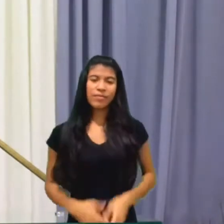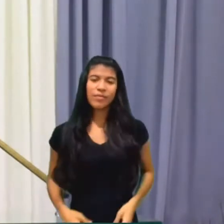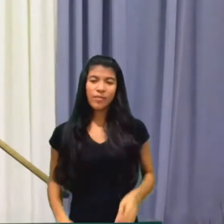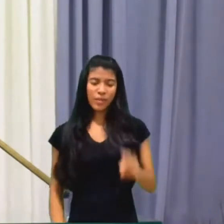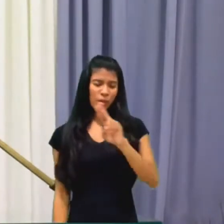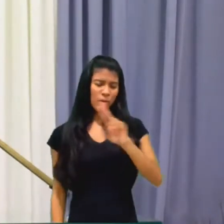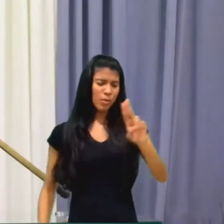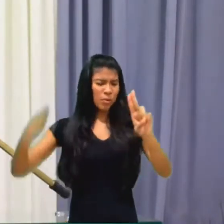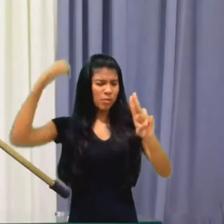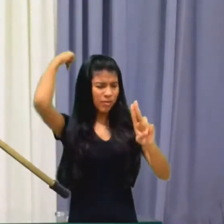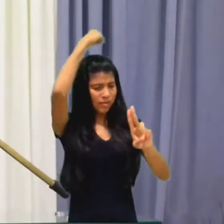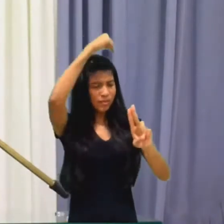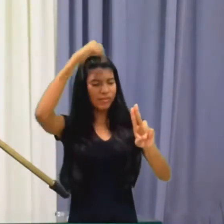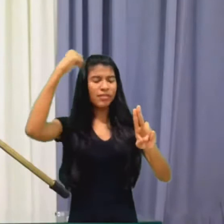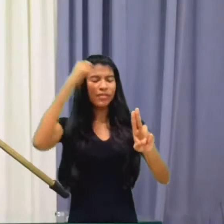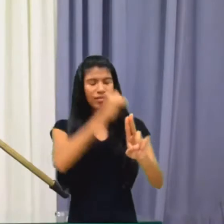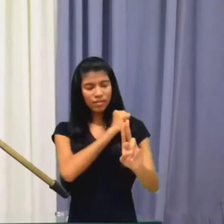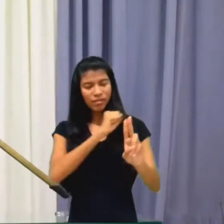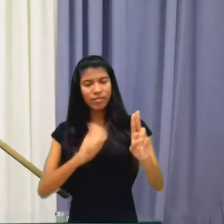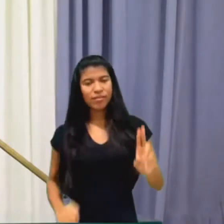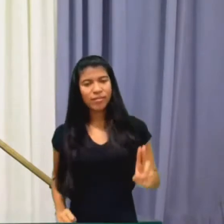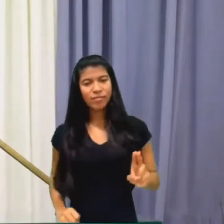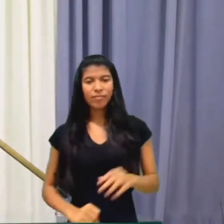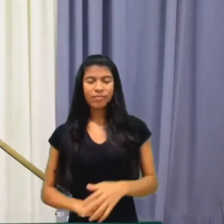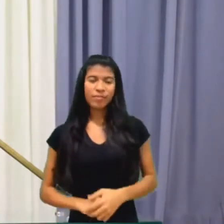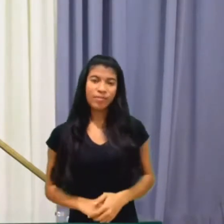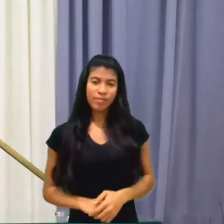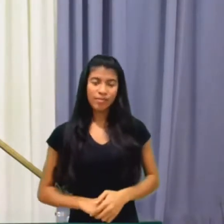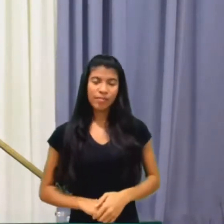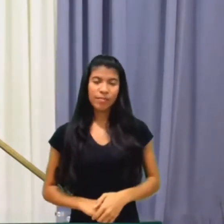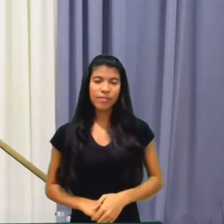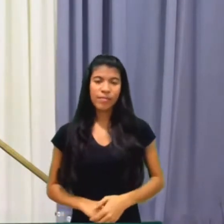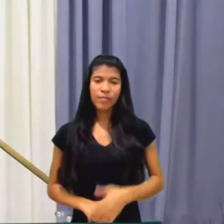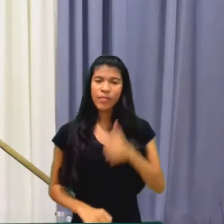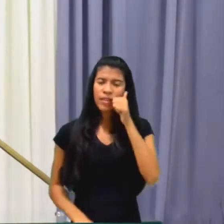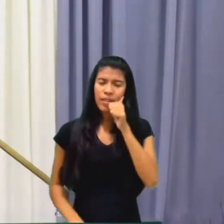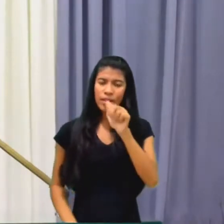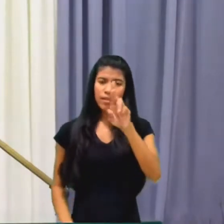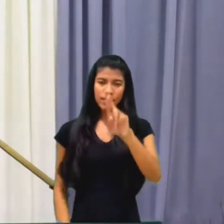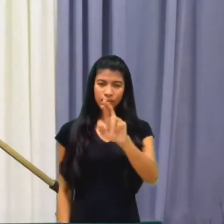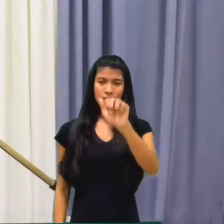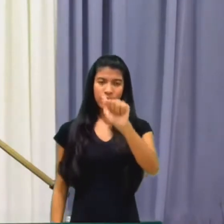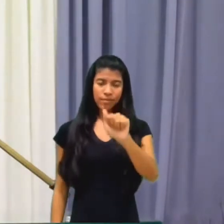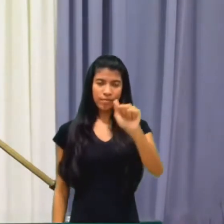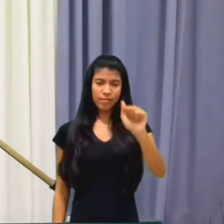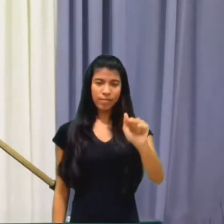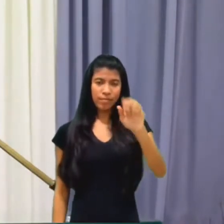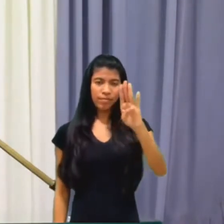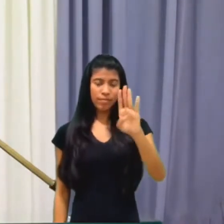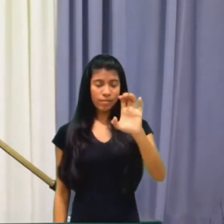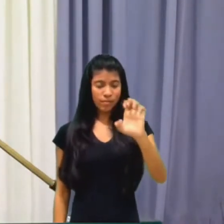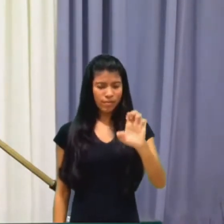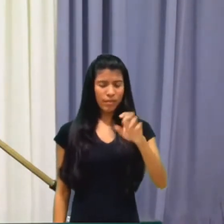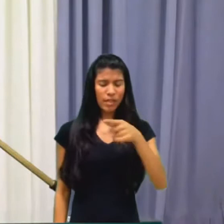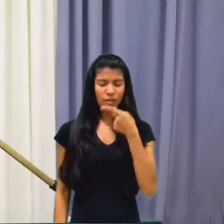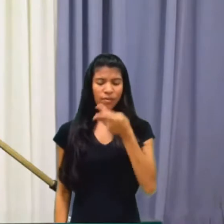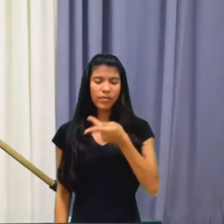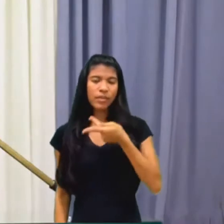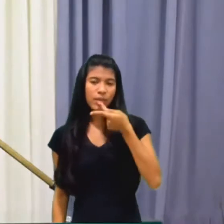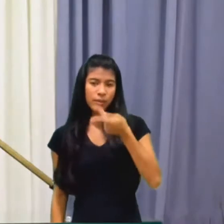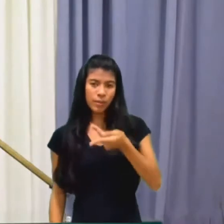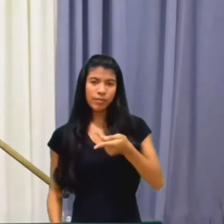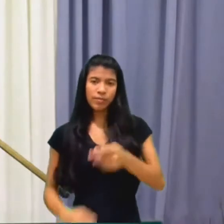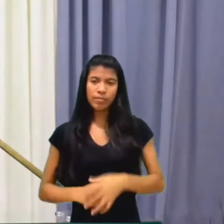nome do Senhor. Esta fala é de Raabe, a mulher que estava lá em Jericó, dizendo